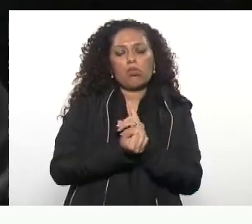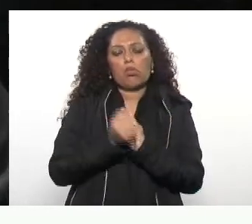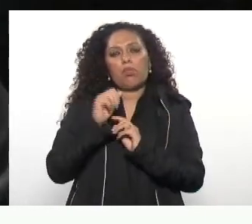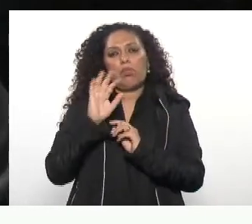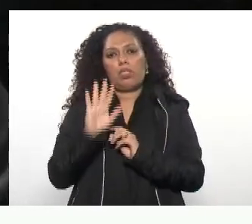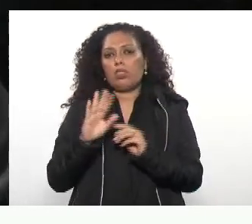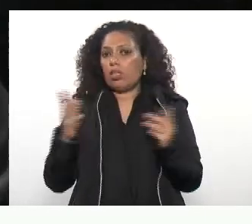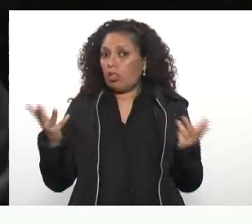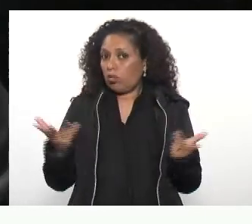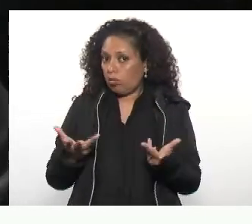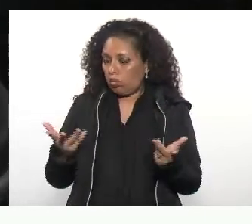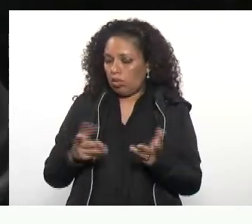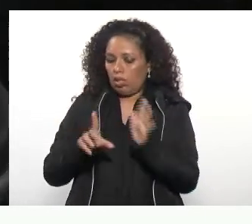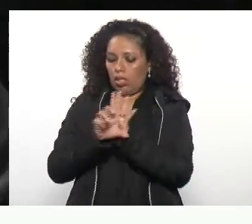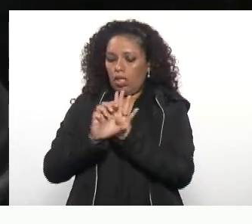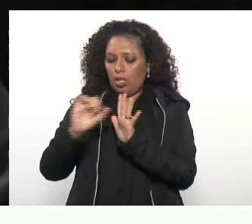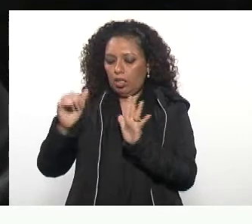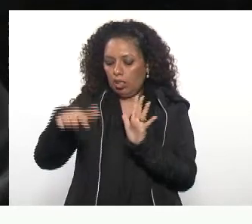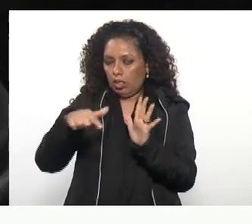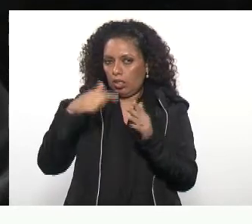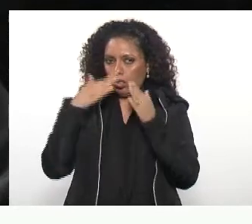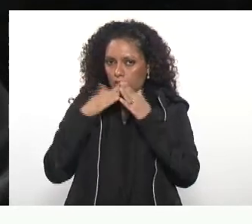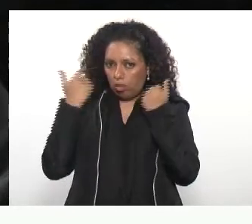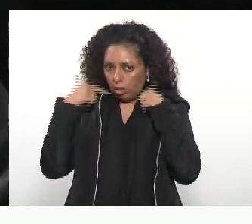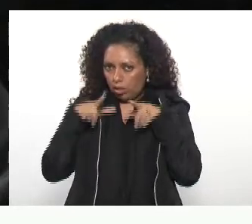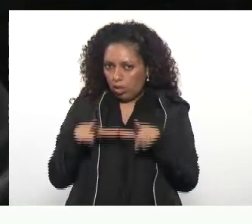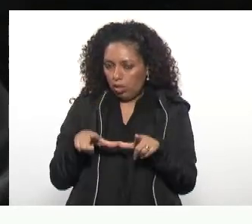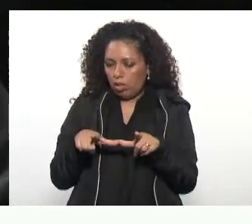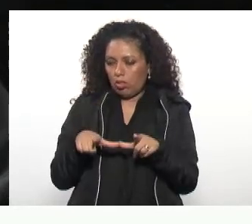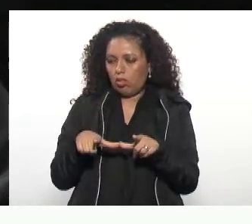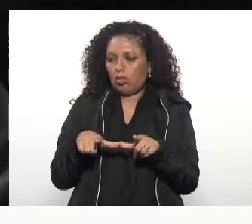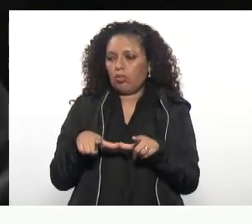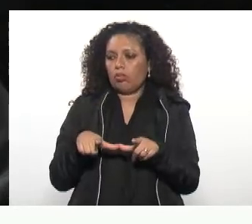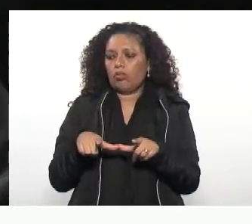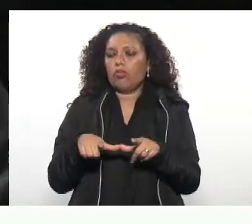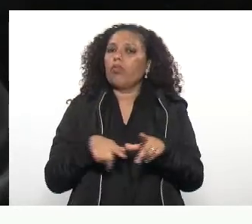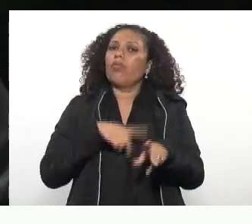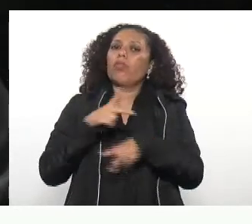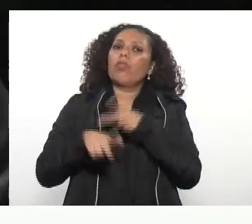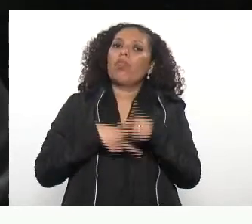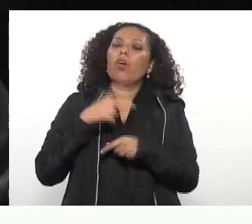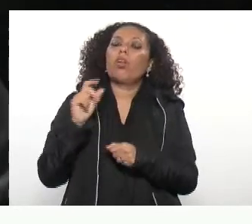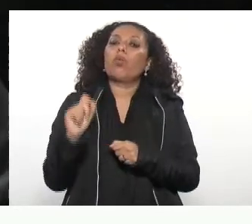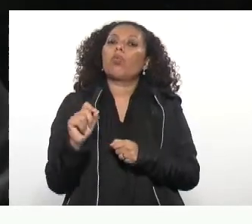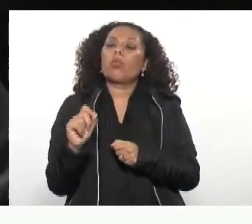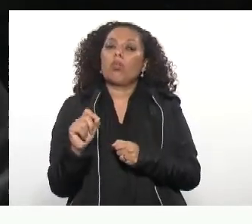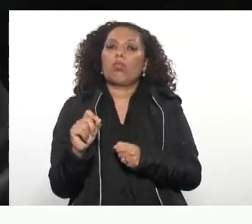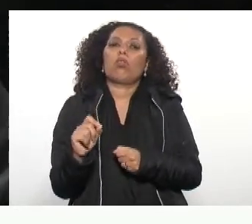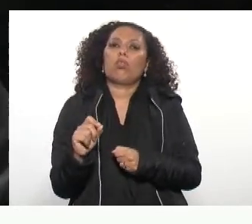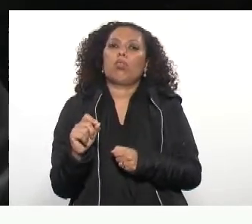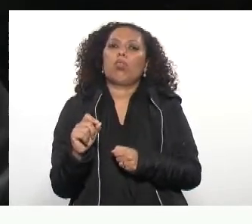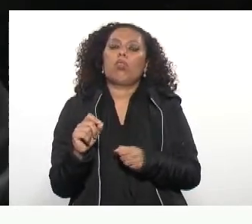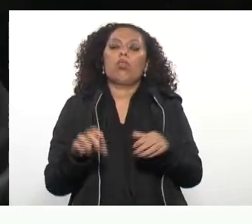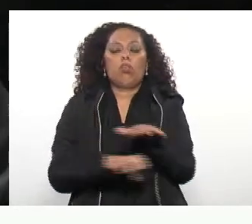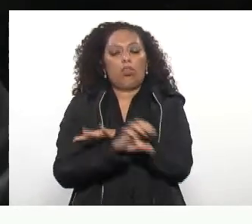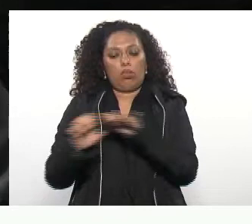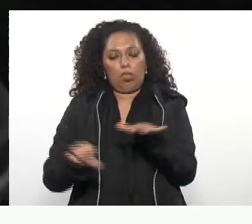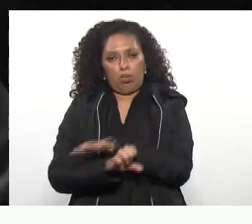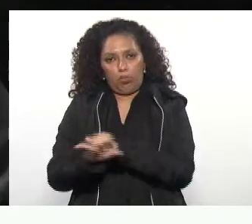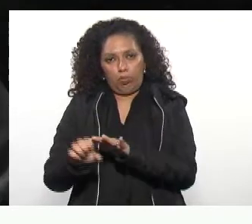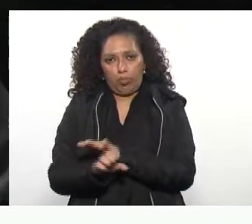Agora, a lei dessa casa versa não só sobre a empresa